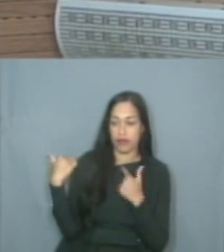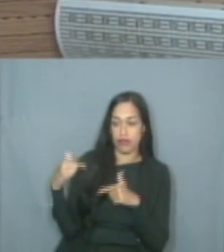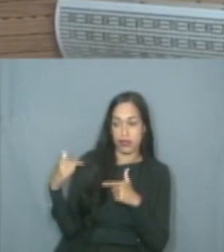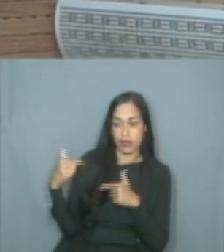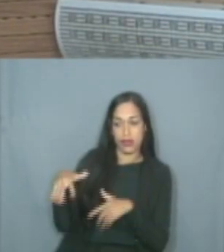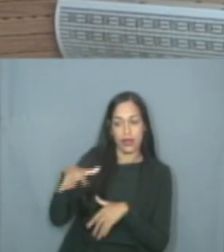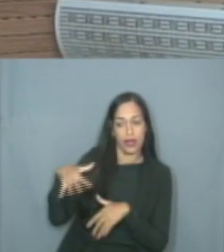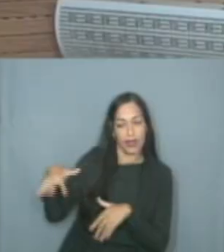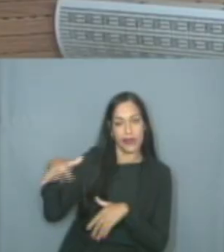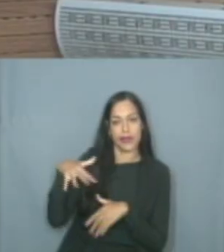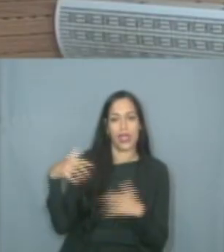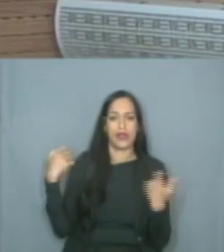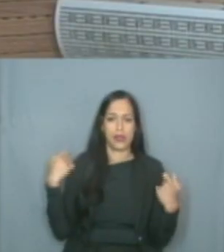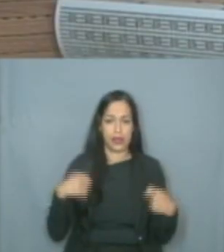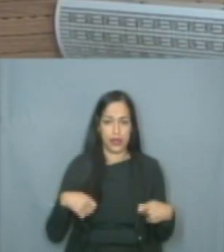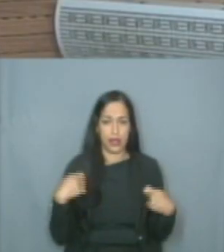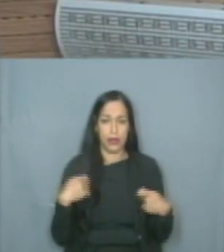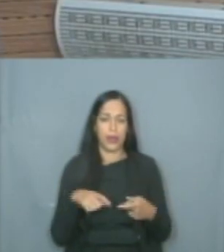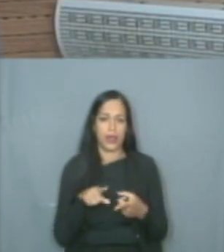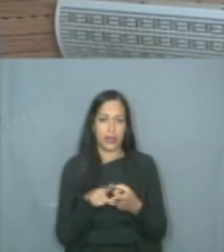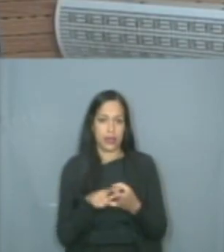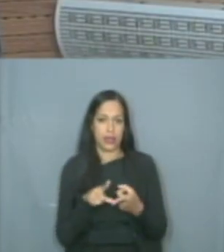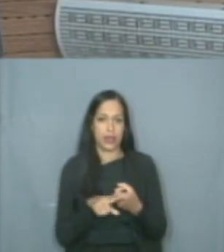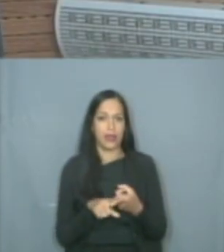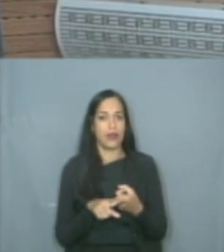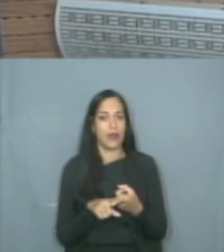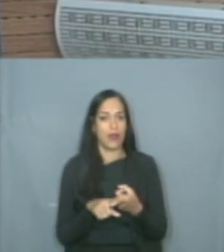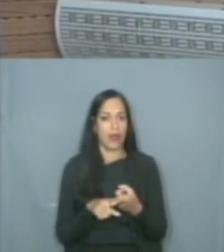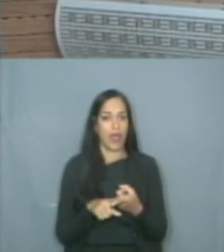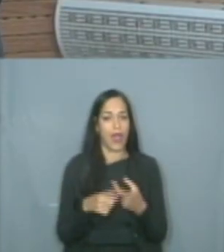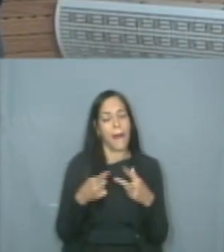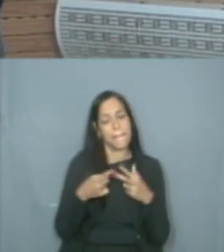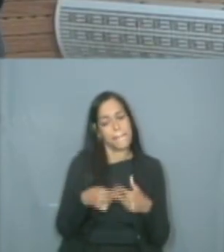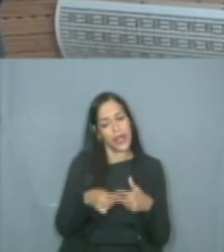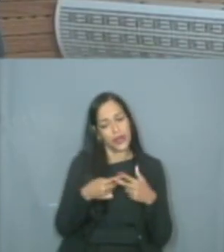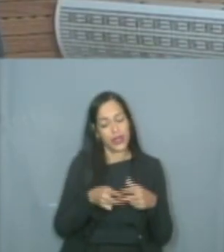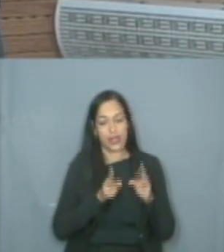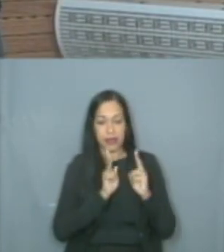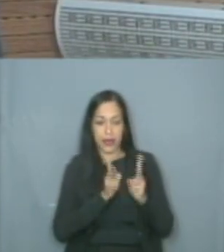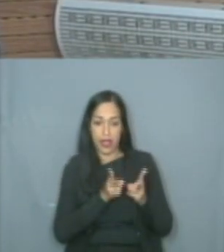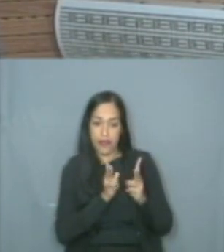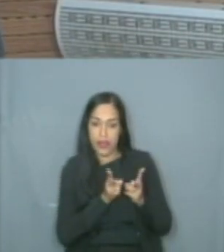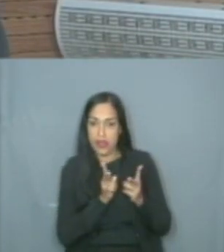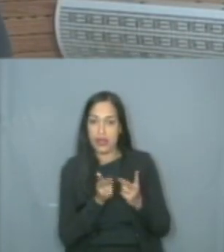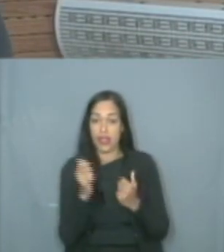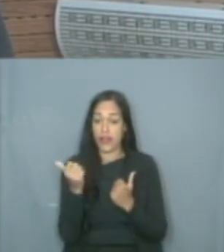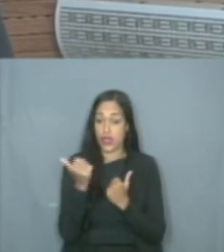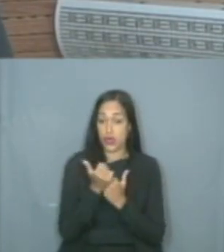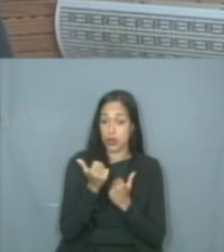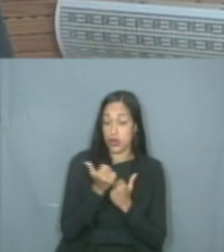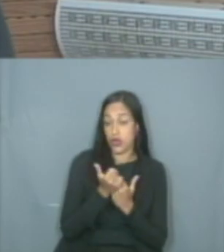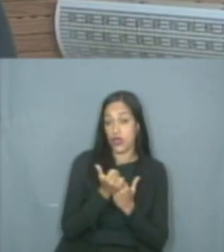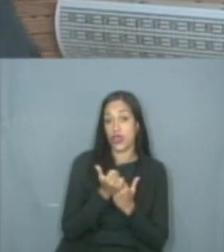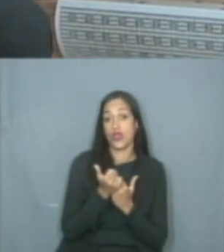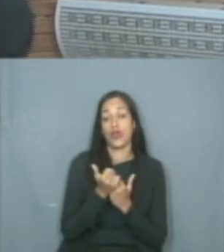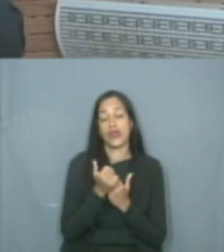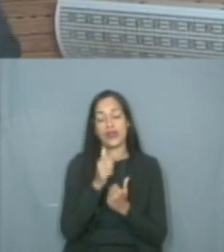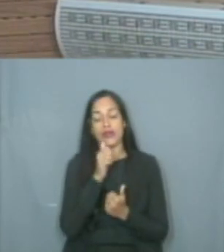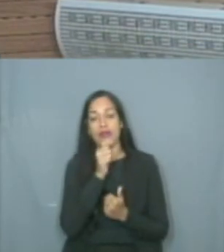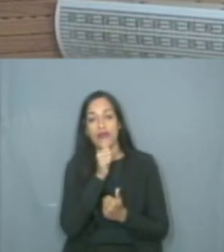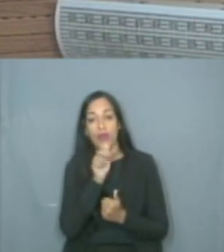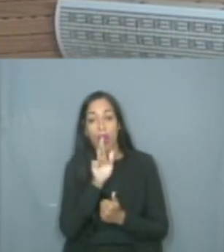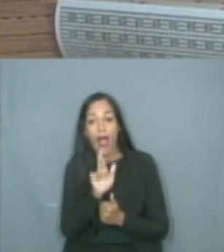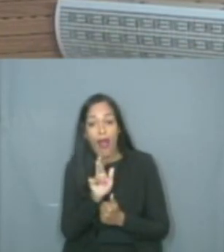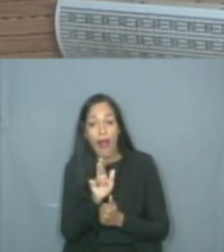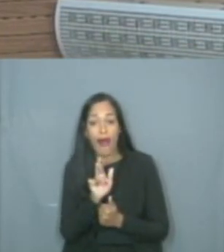a gente sabe que isso demanda também, vamos dizer assim, manutenção preventiva, substituição desses ar-condicionados,